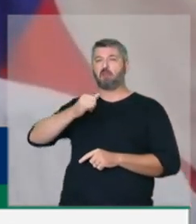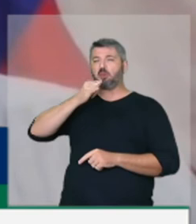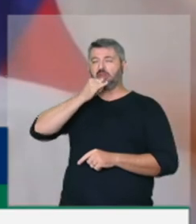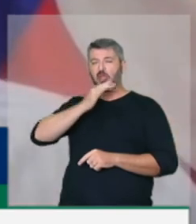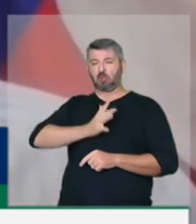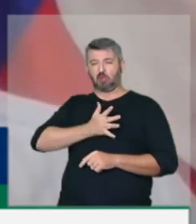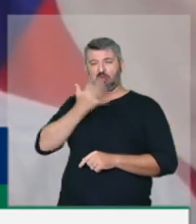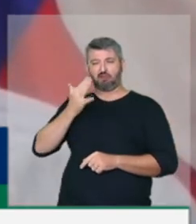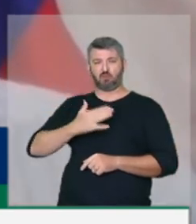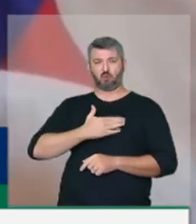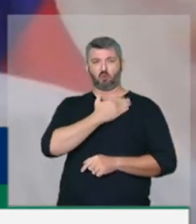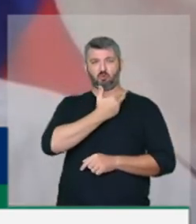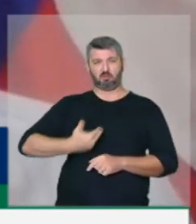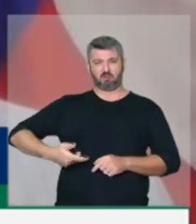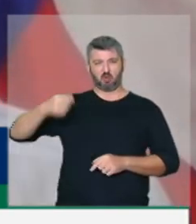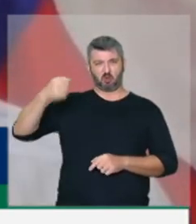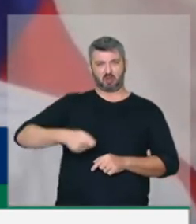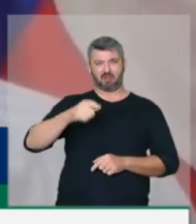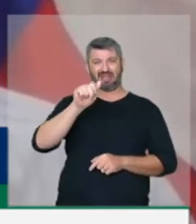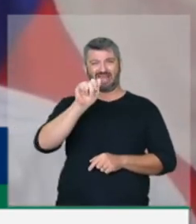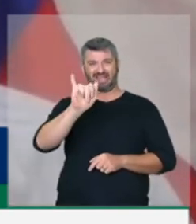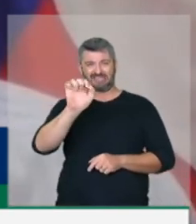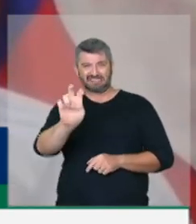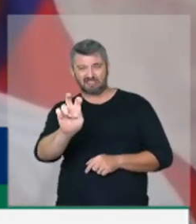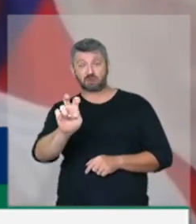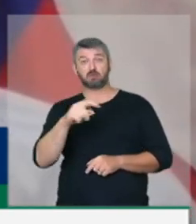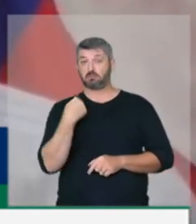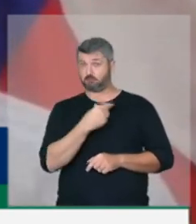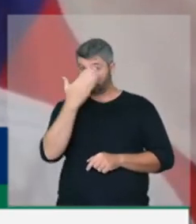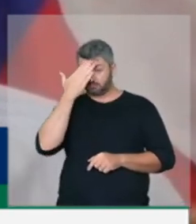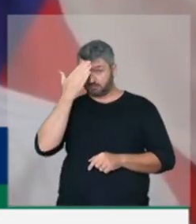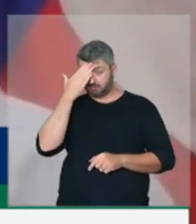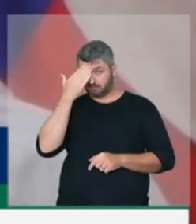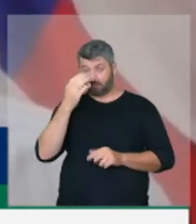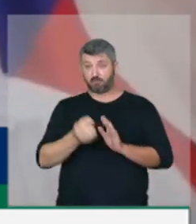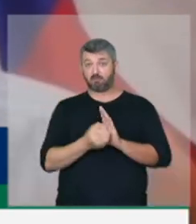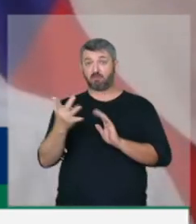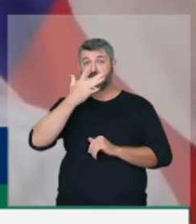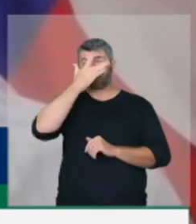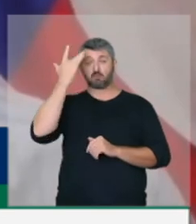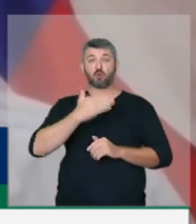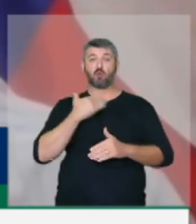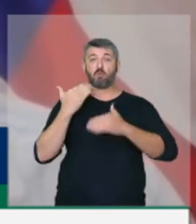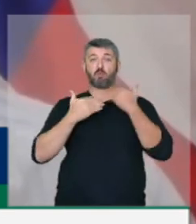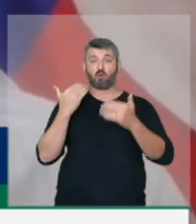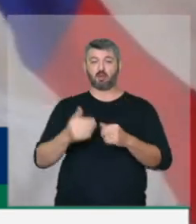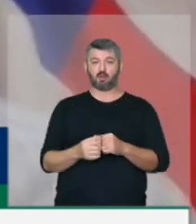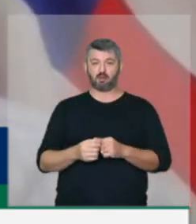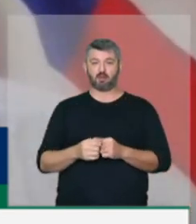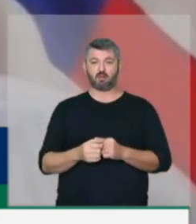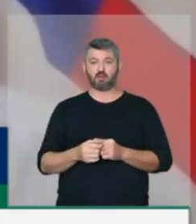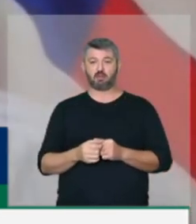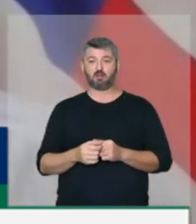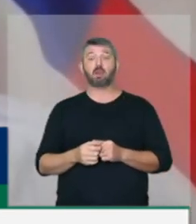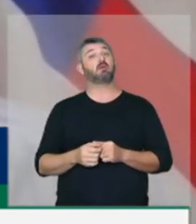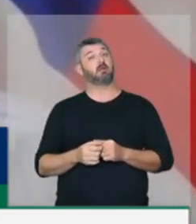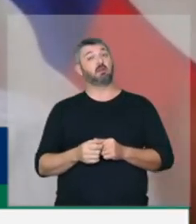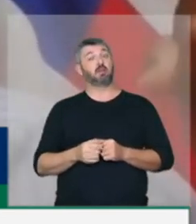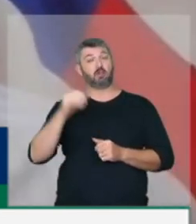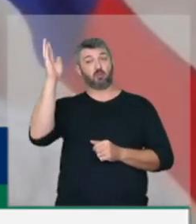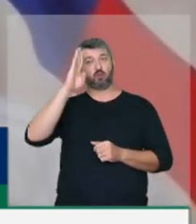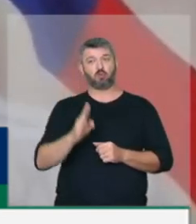nebuloso a ditadura, o AI-5, onde nós sabemos que muitas pessoas morreram de ambos os lados e o